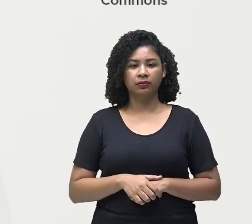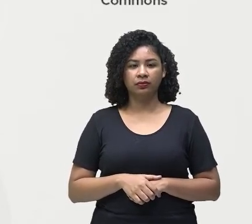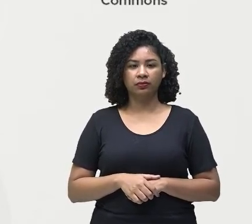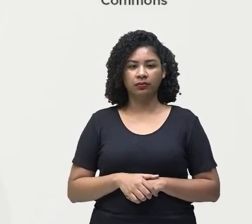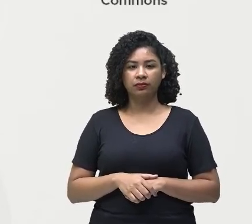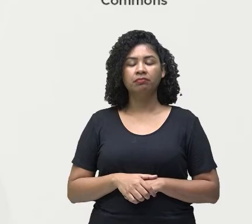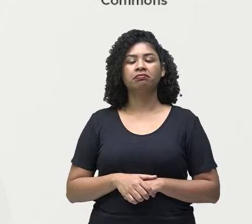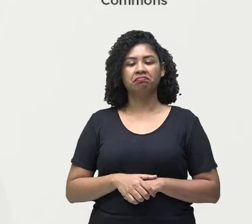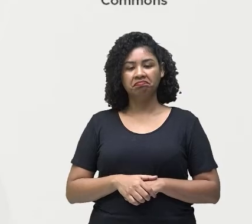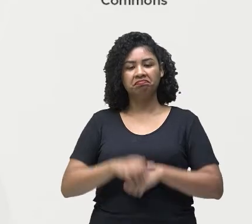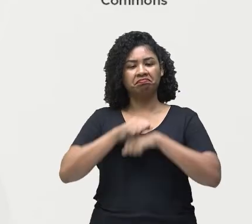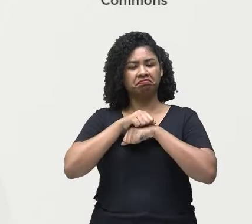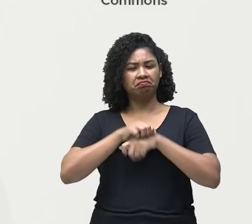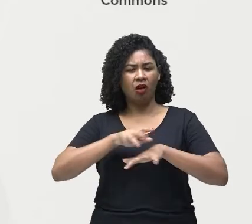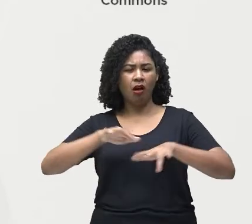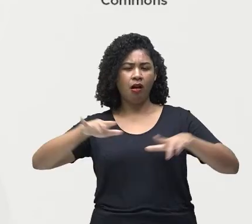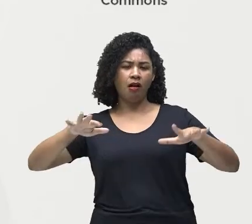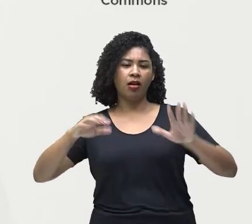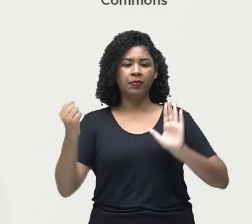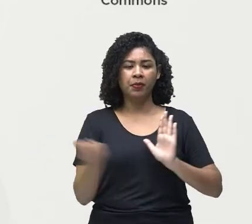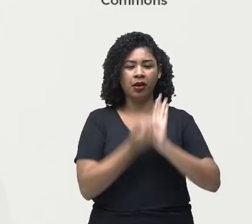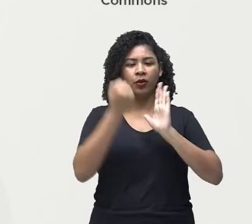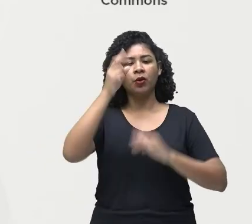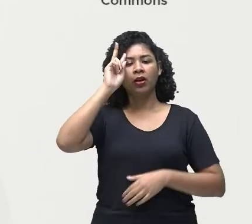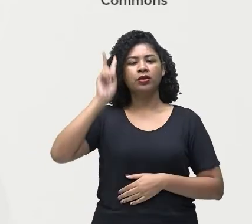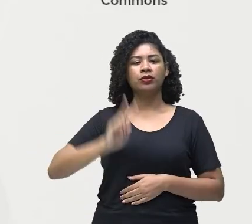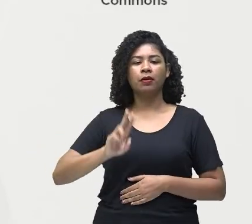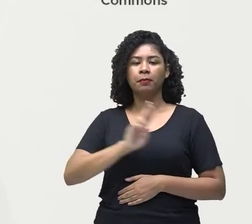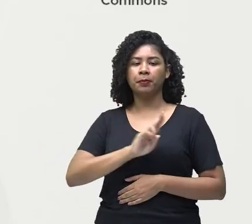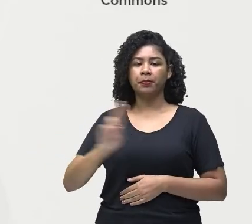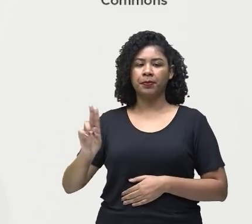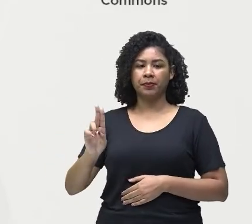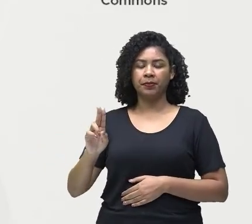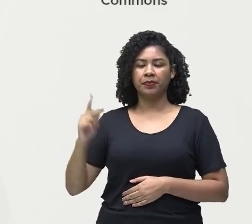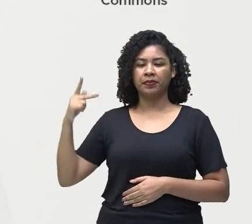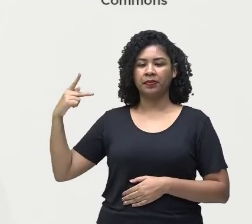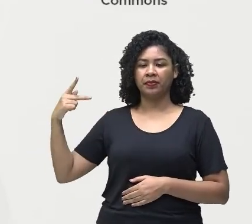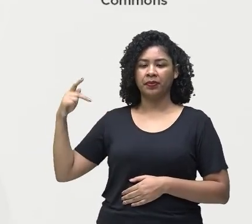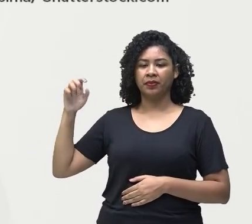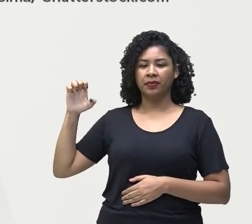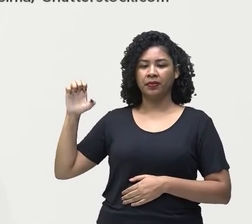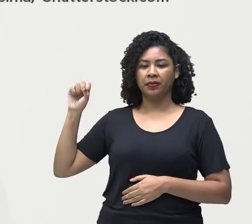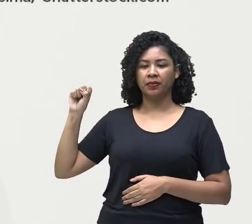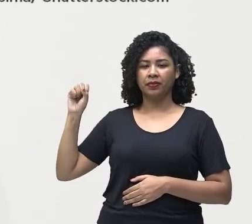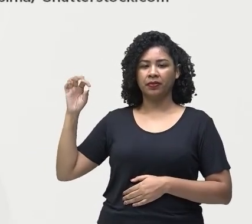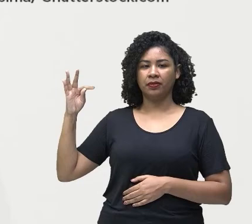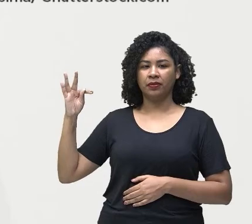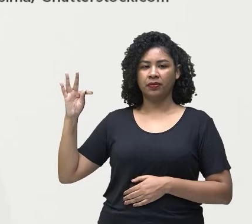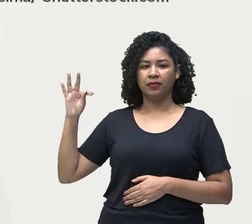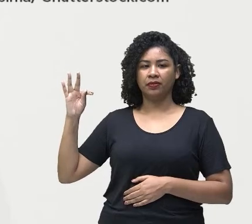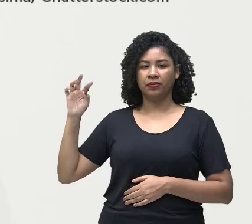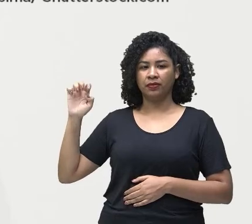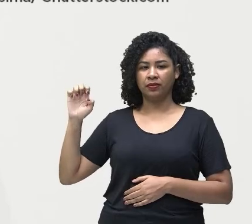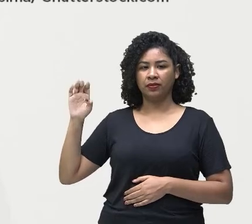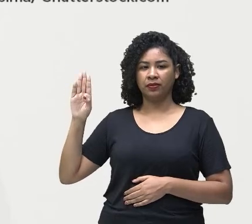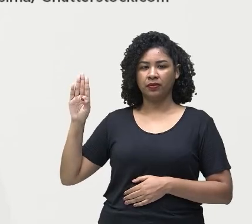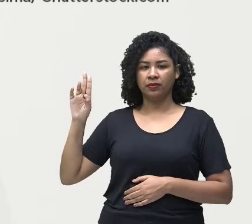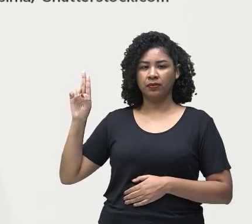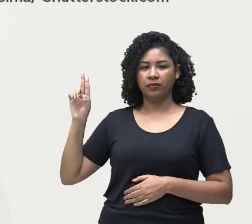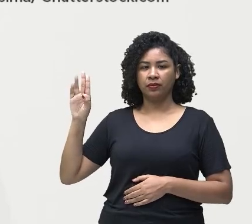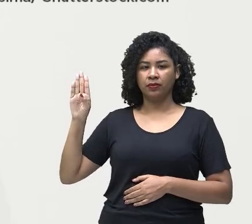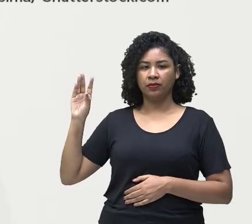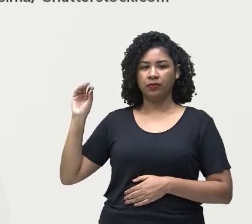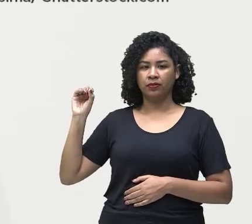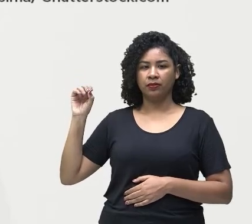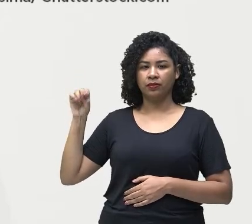Atingiu a história do mundo e também marcou é a peste bubônica ou peste negra. Foi outra pandemia que também